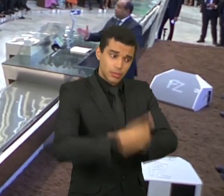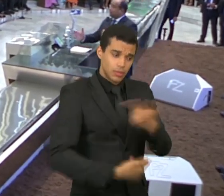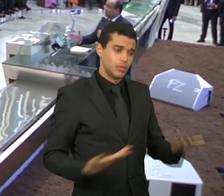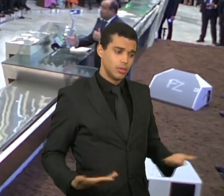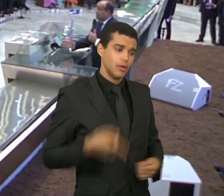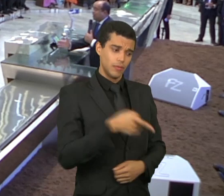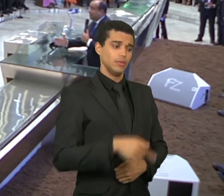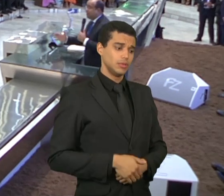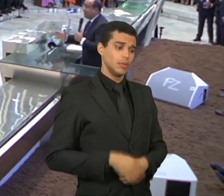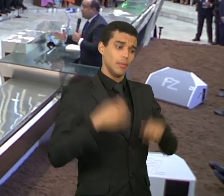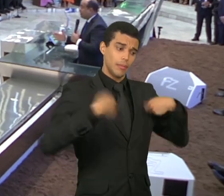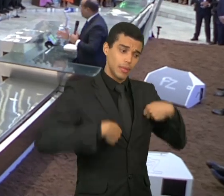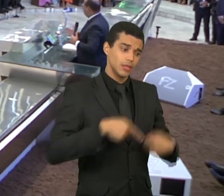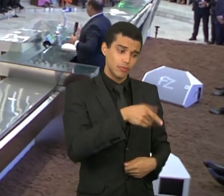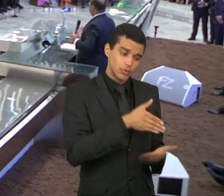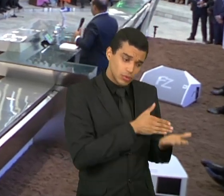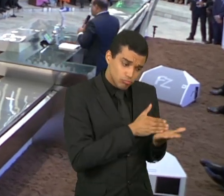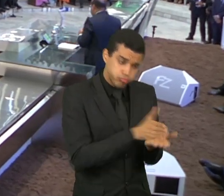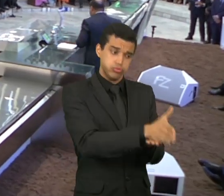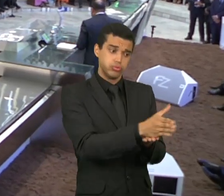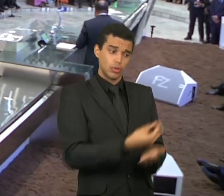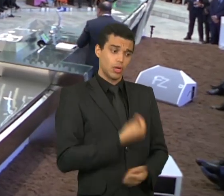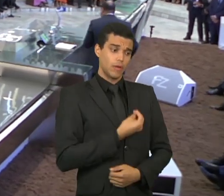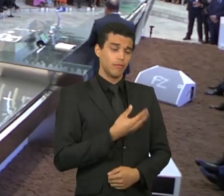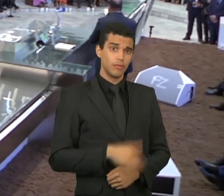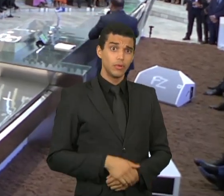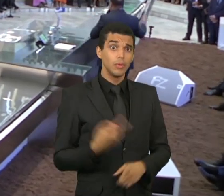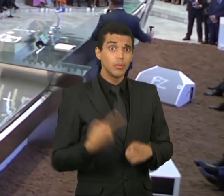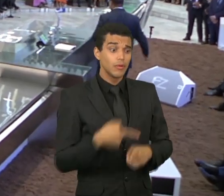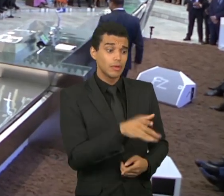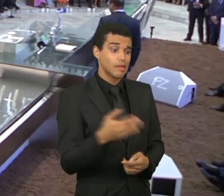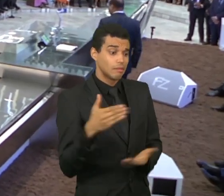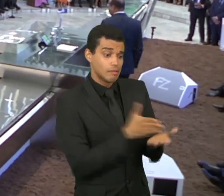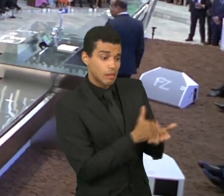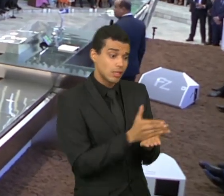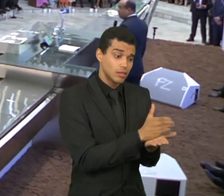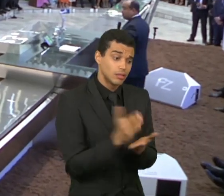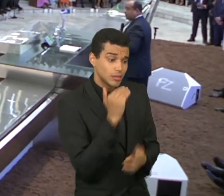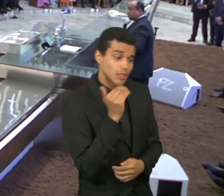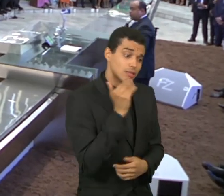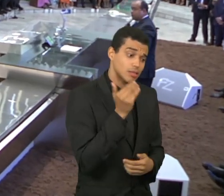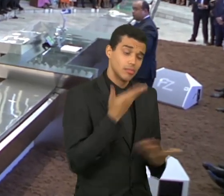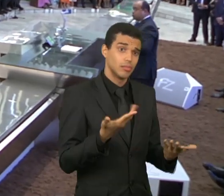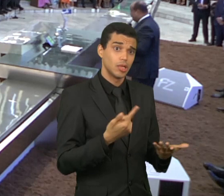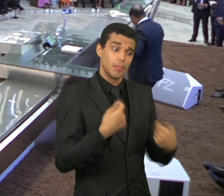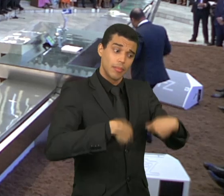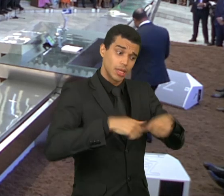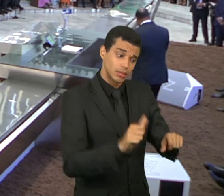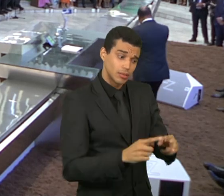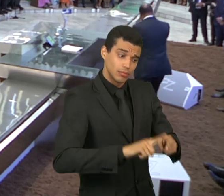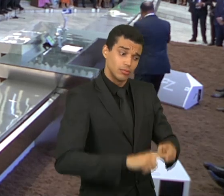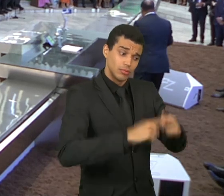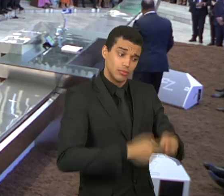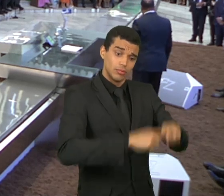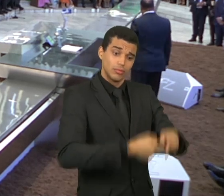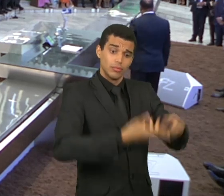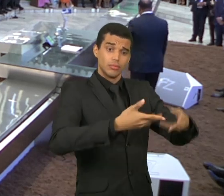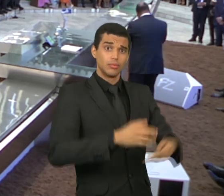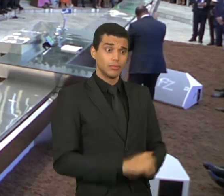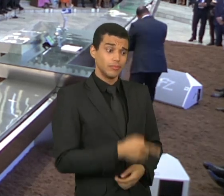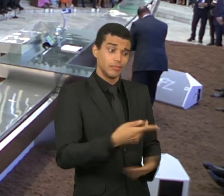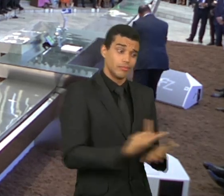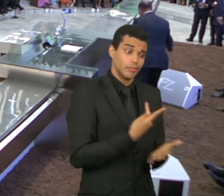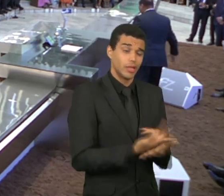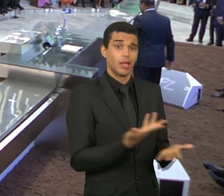minha presença e ser, porque senão eu não vou conseguir fazer o propósito. Tu andas estrelando com H, e